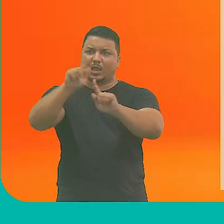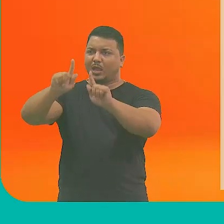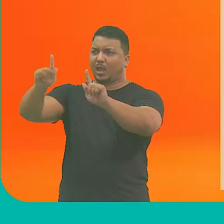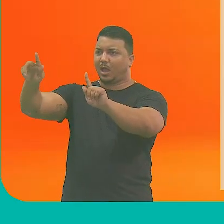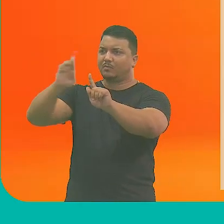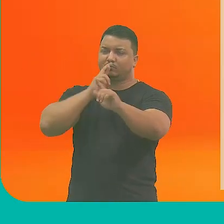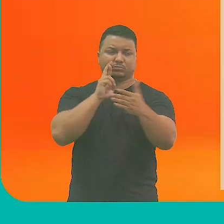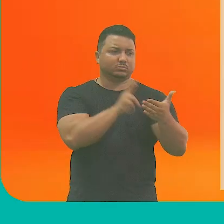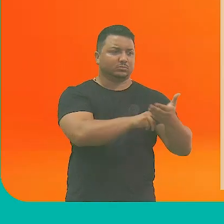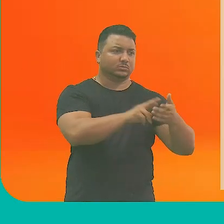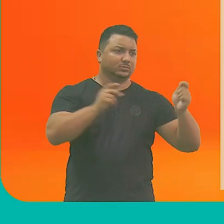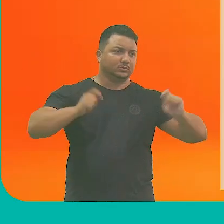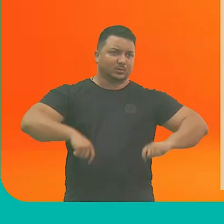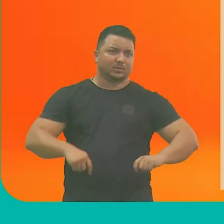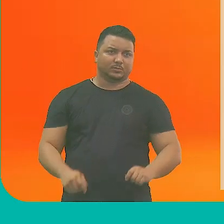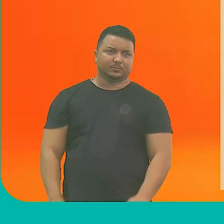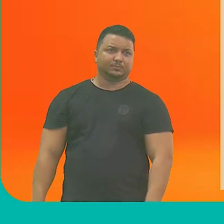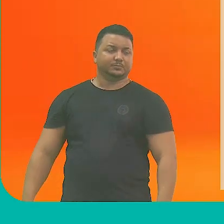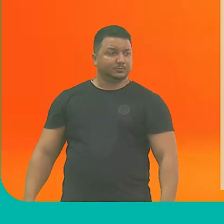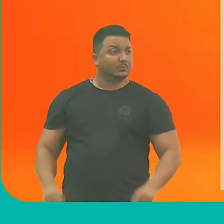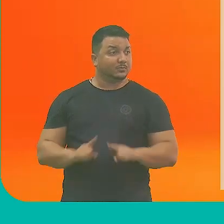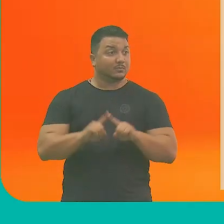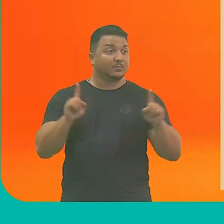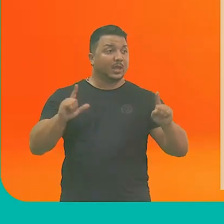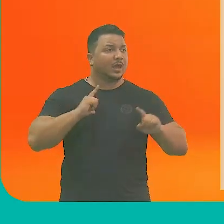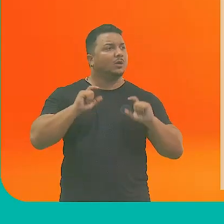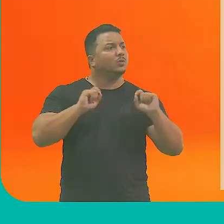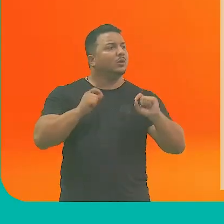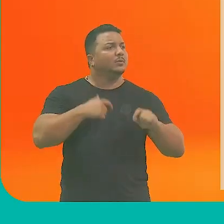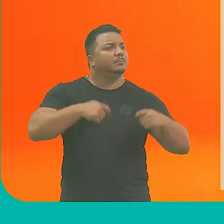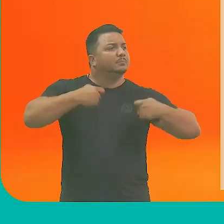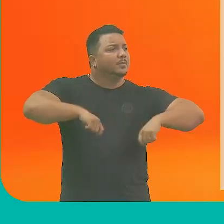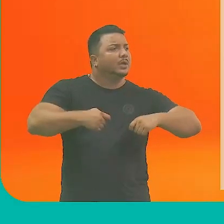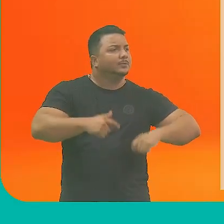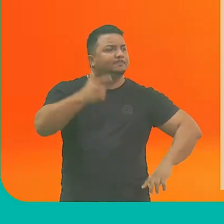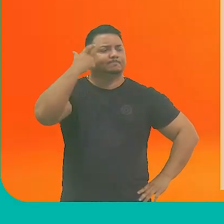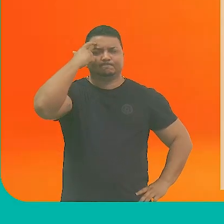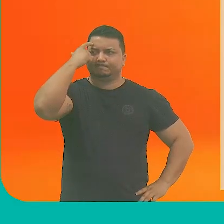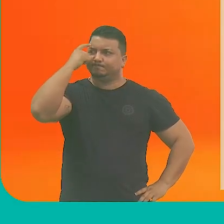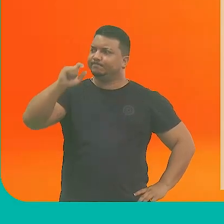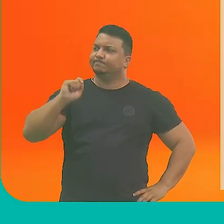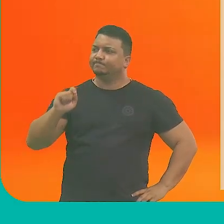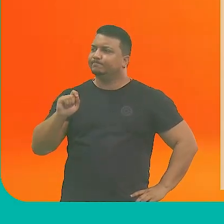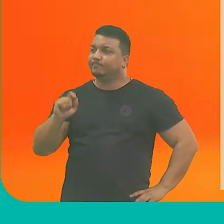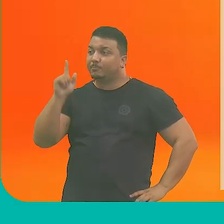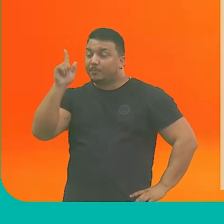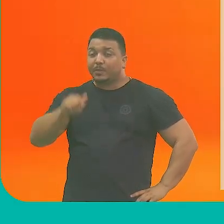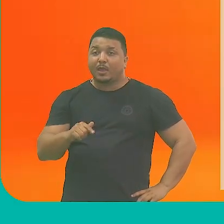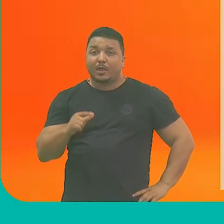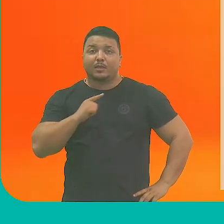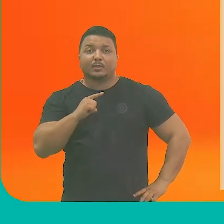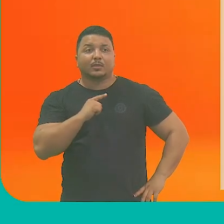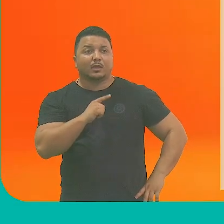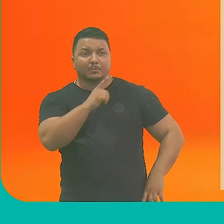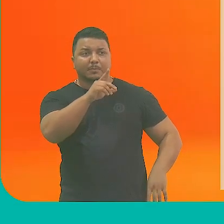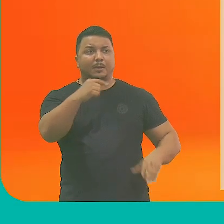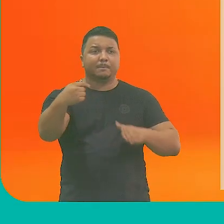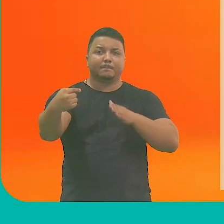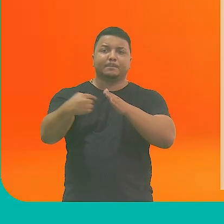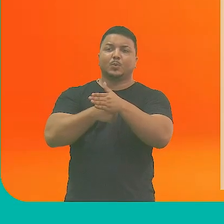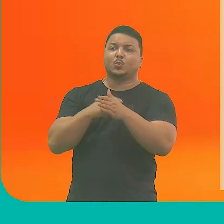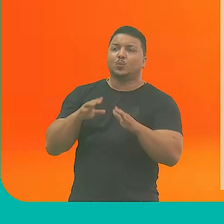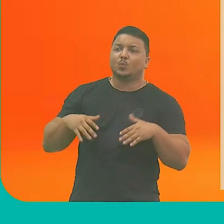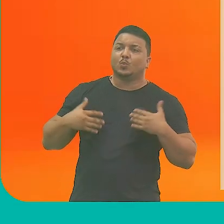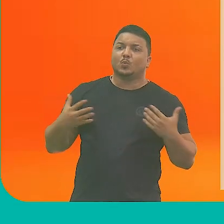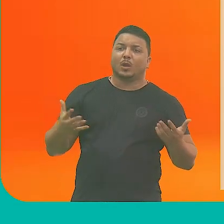e dá a resposta. Mas eu tenho que observar o que o comando da questão está